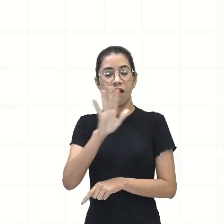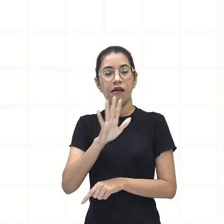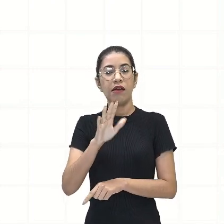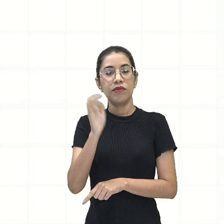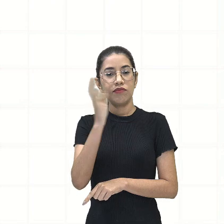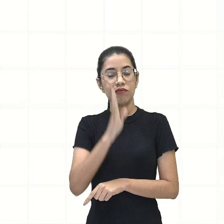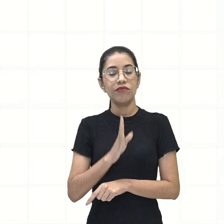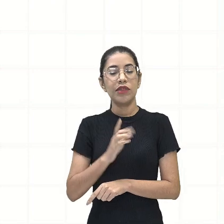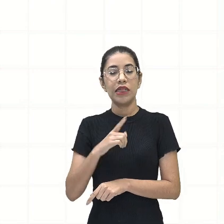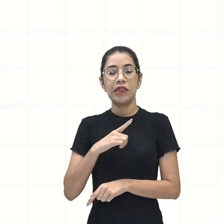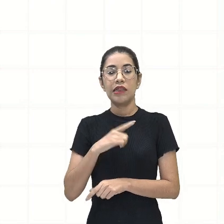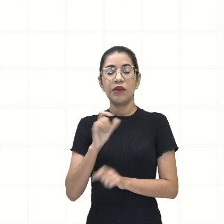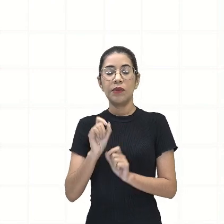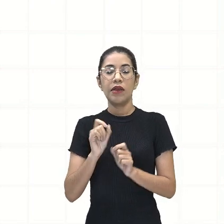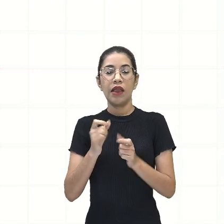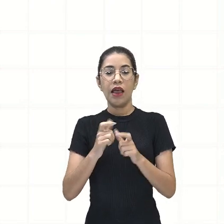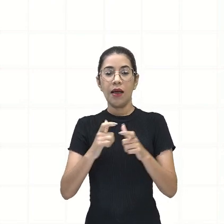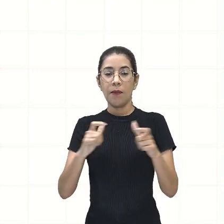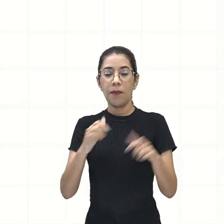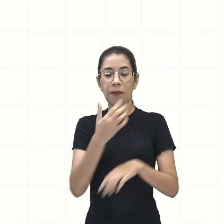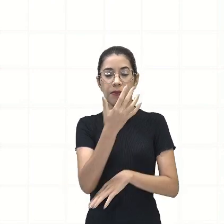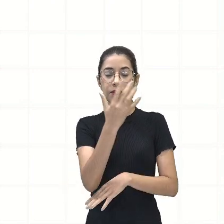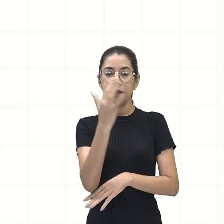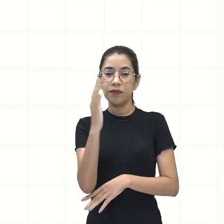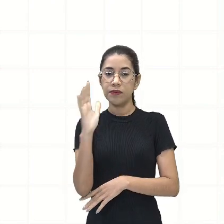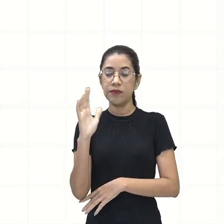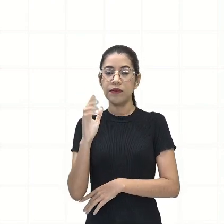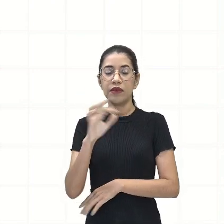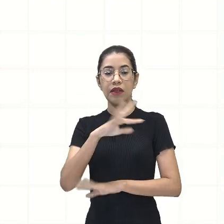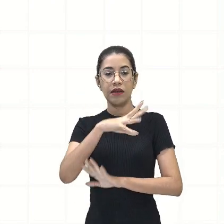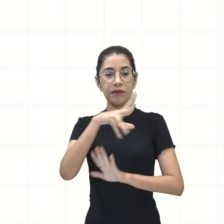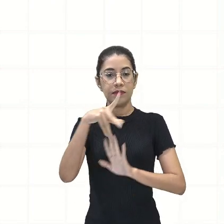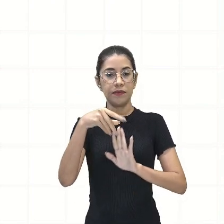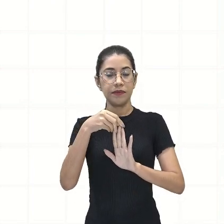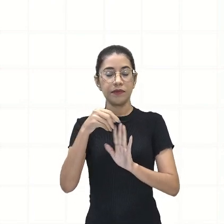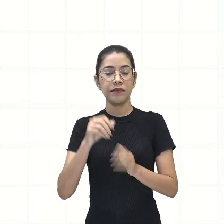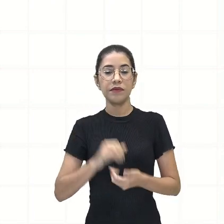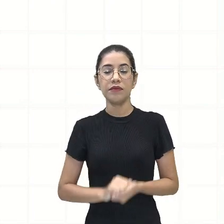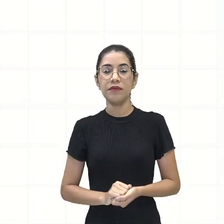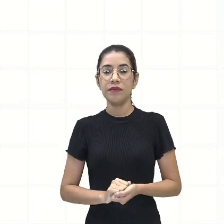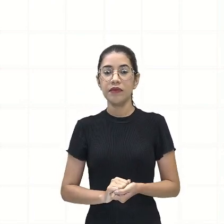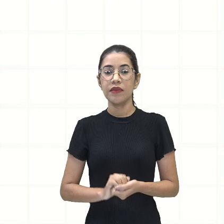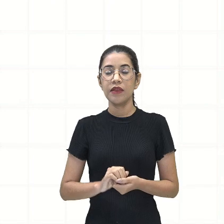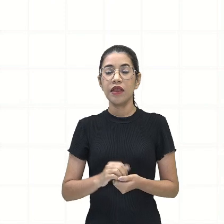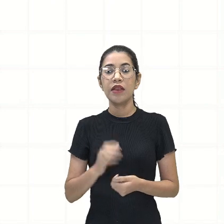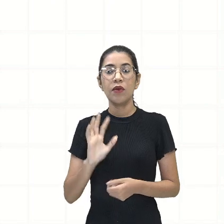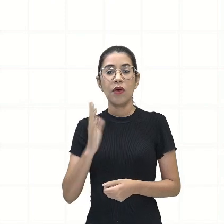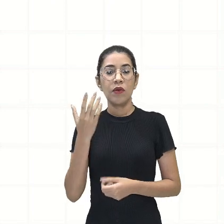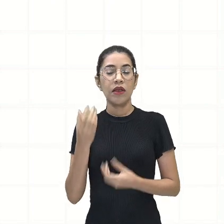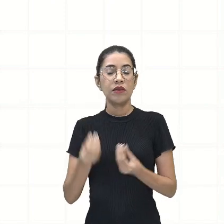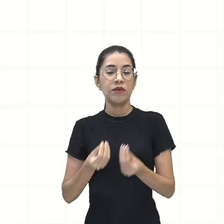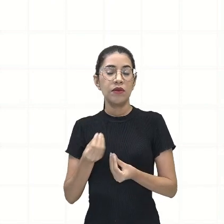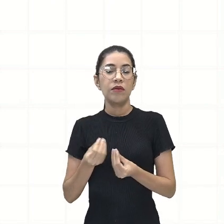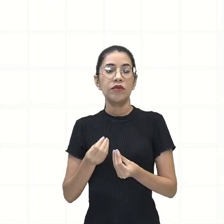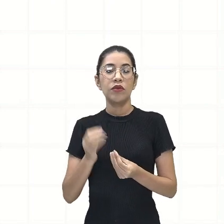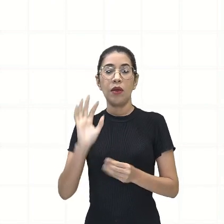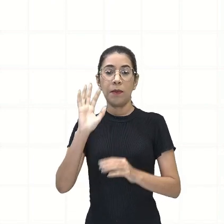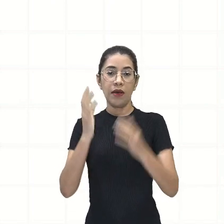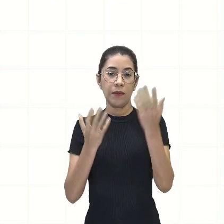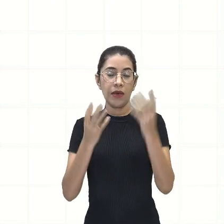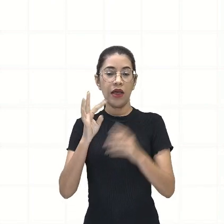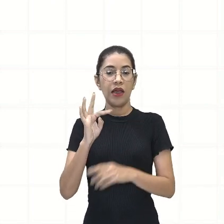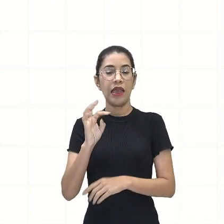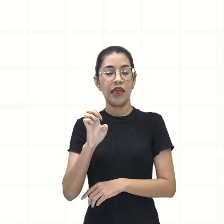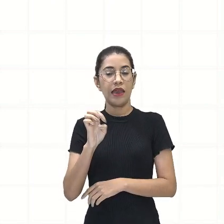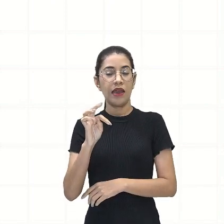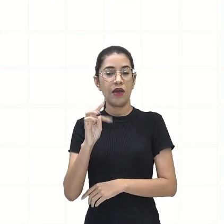coberto pela presença da floresta amazônica. Então, ela ocorre no clima equatorial, né? Que nós já vimos que